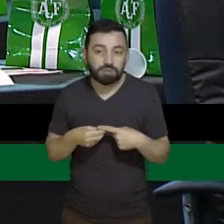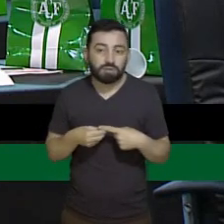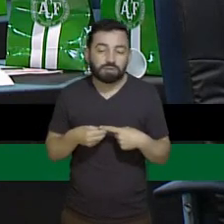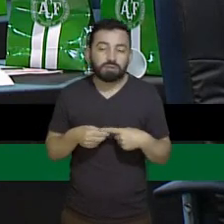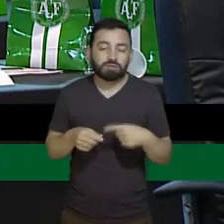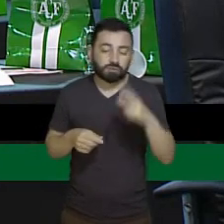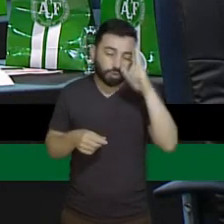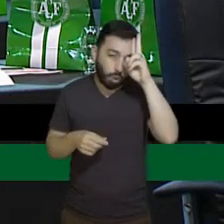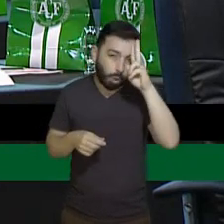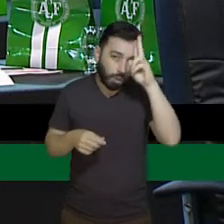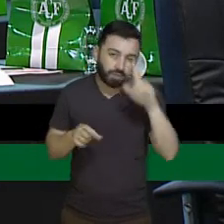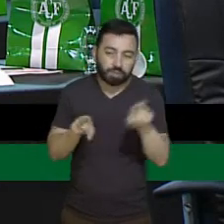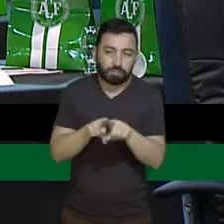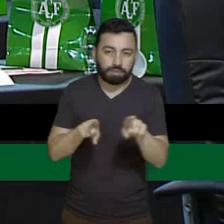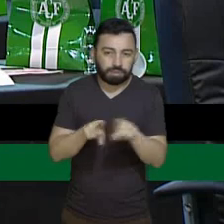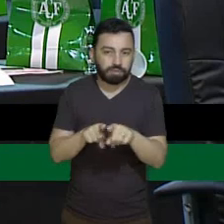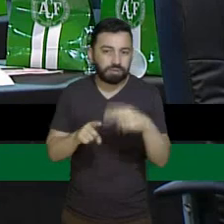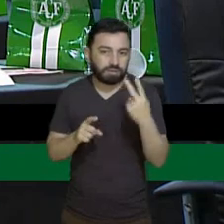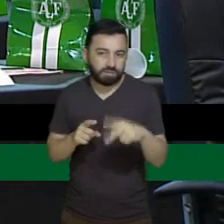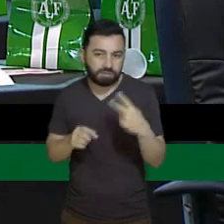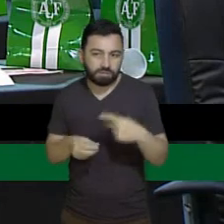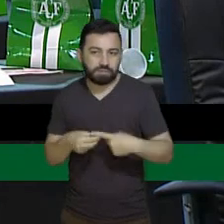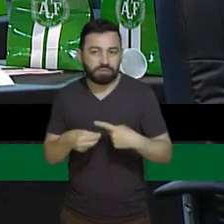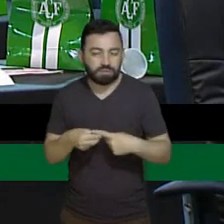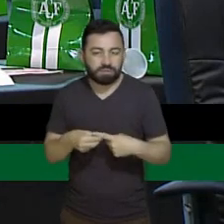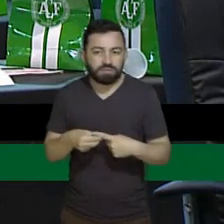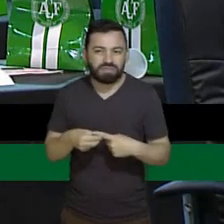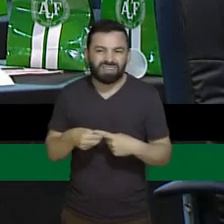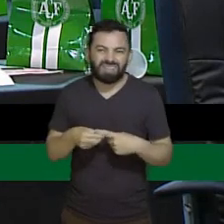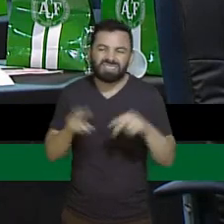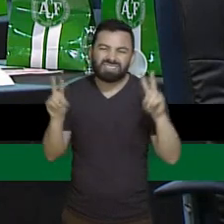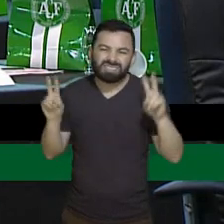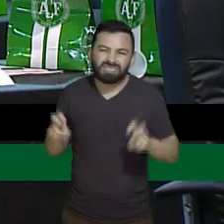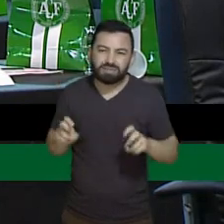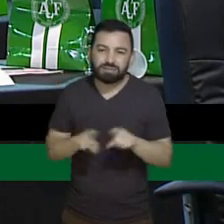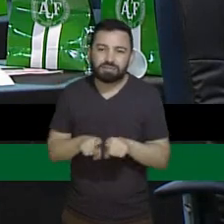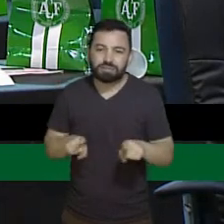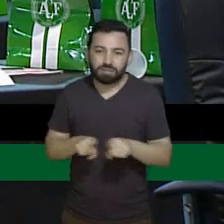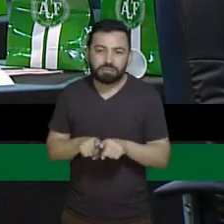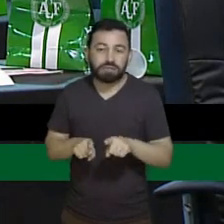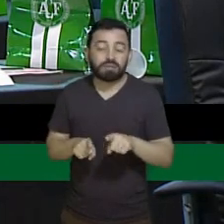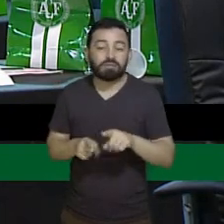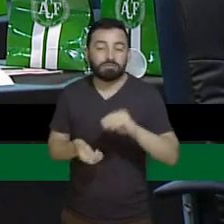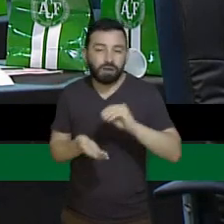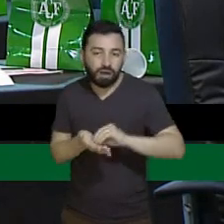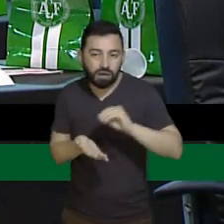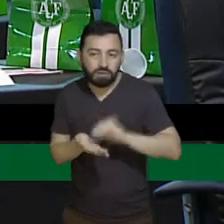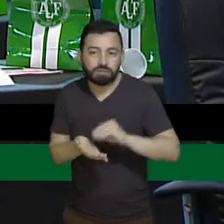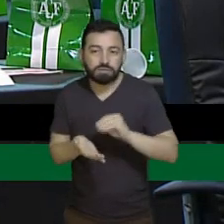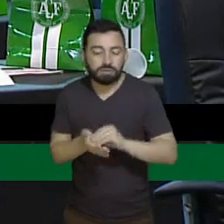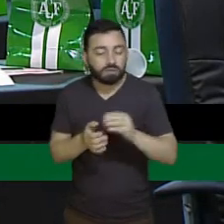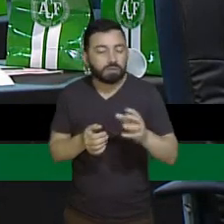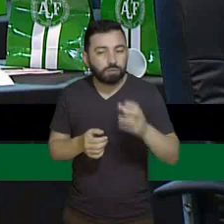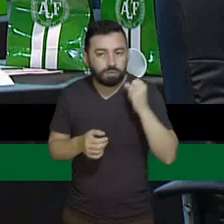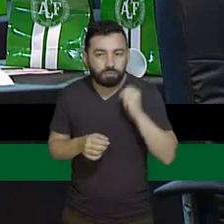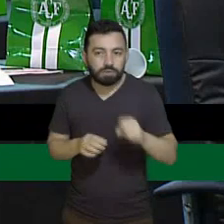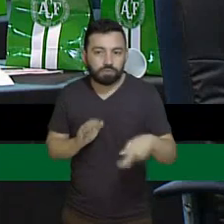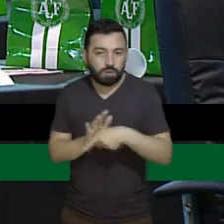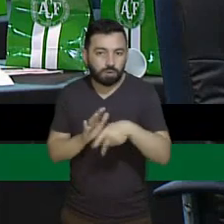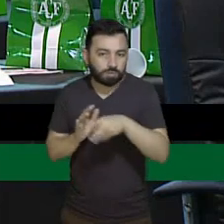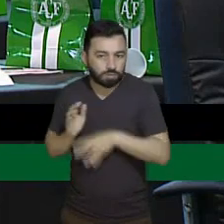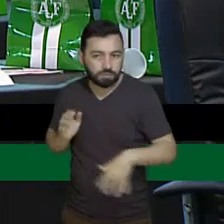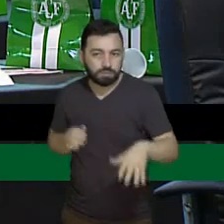do município. Mas esta titulação ainda é ausente de acolhimento em lei estadual. Esse